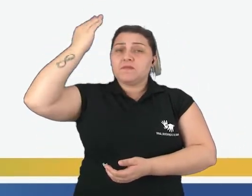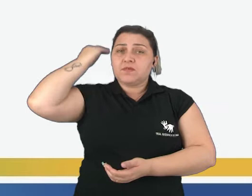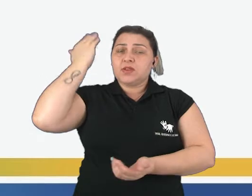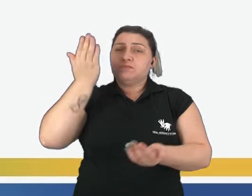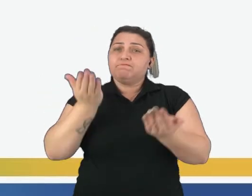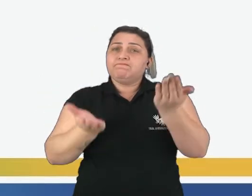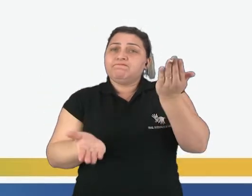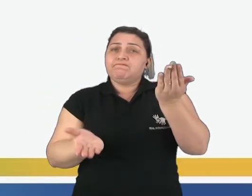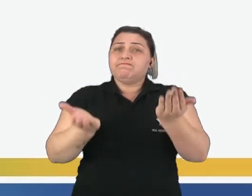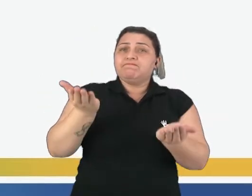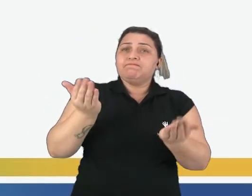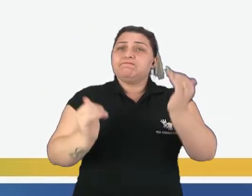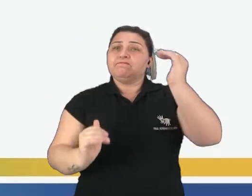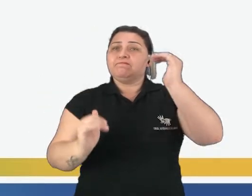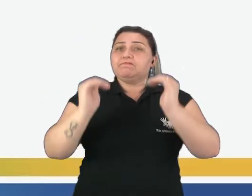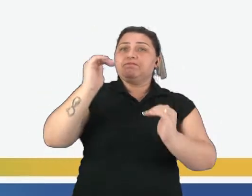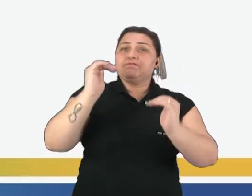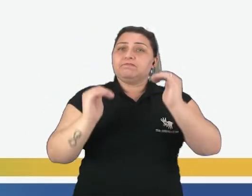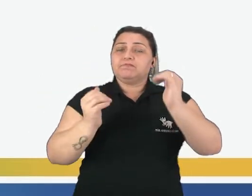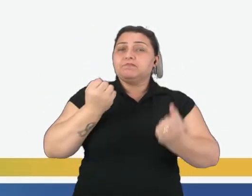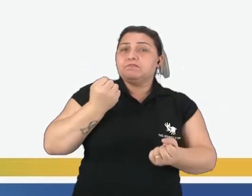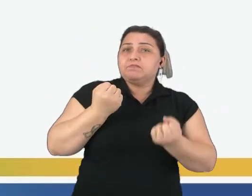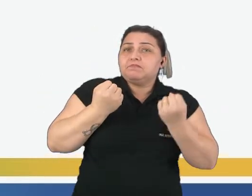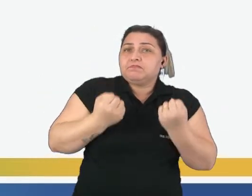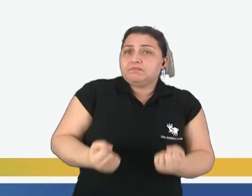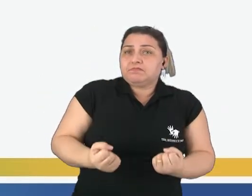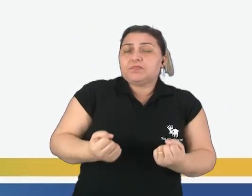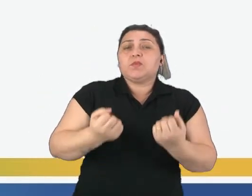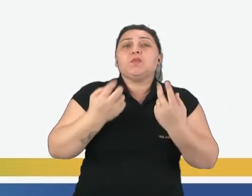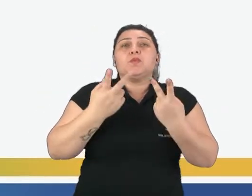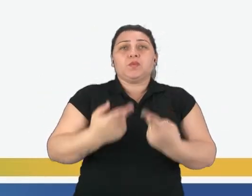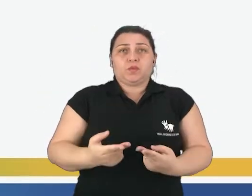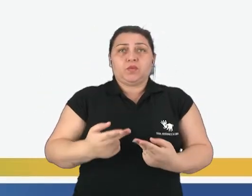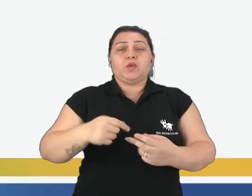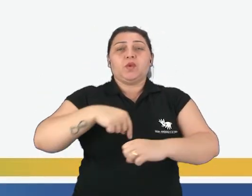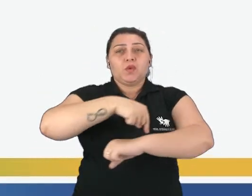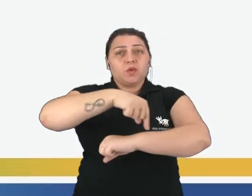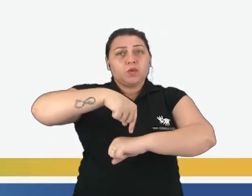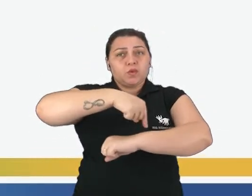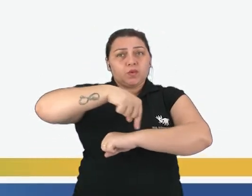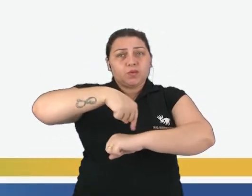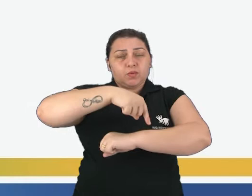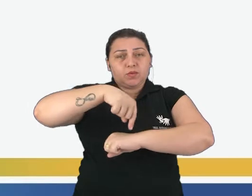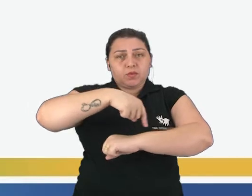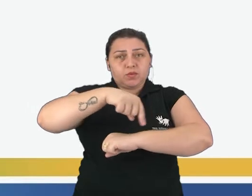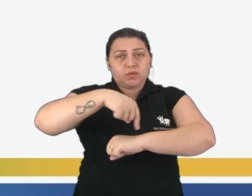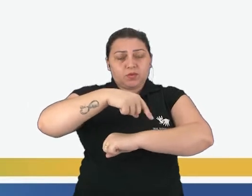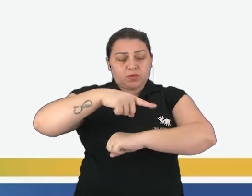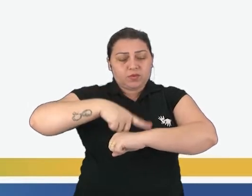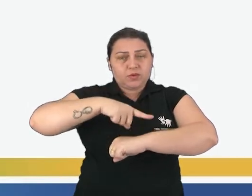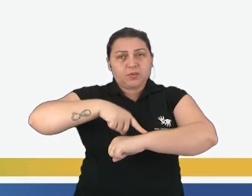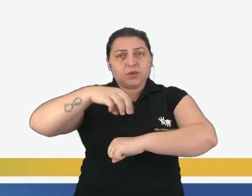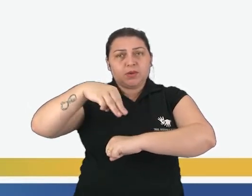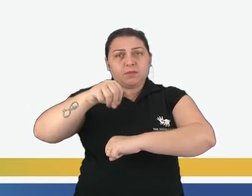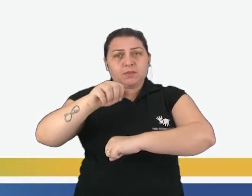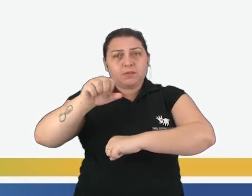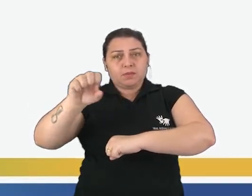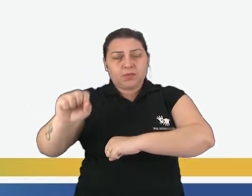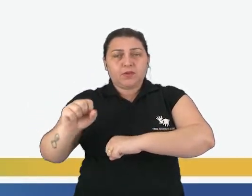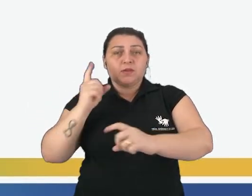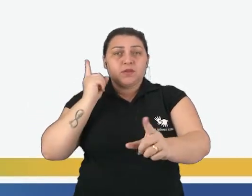um peso ali juntamente com um relógio ali, que seria uma forma de marcar a massa, e quando